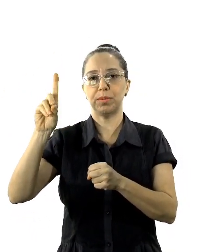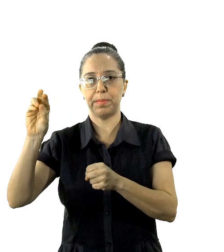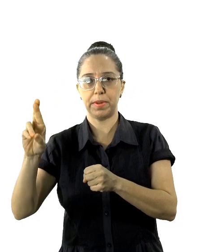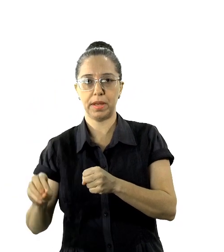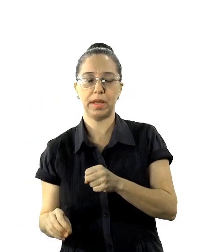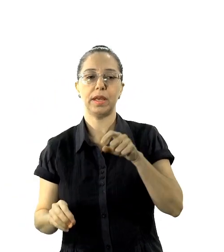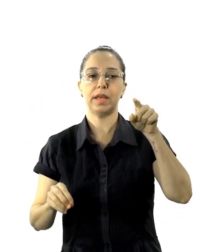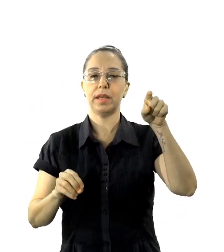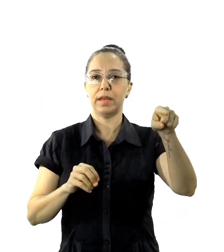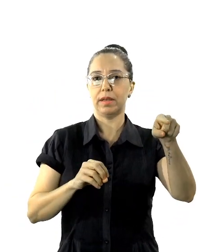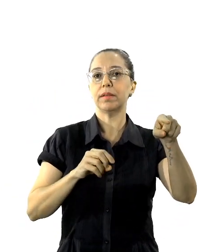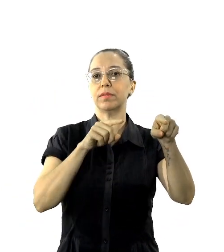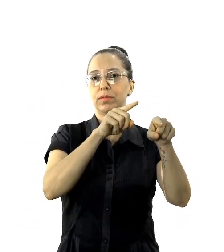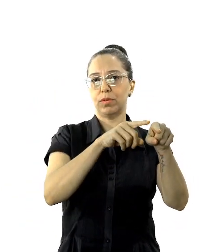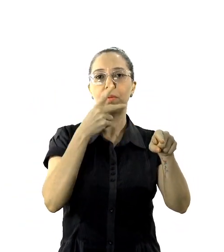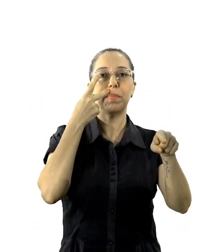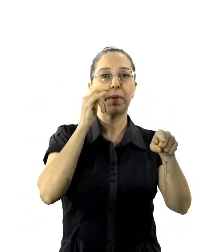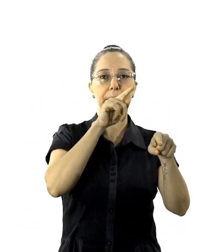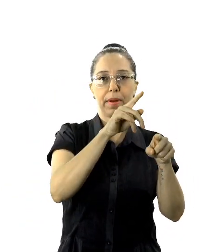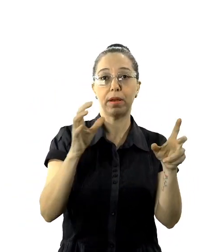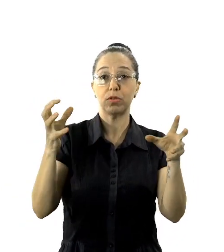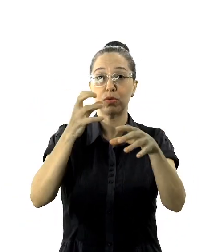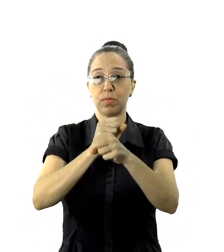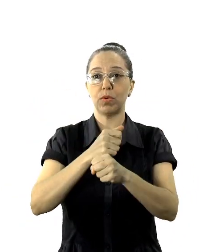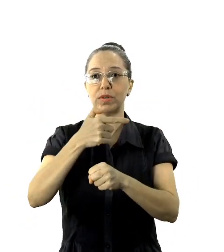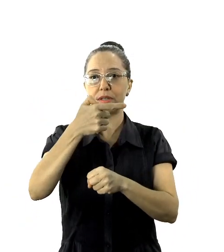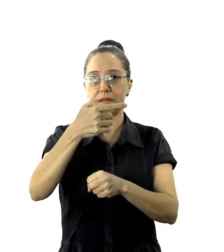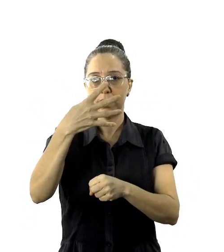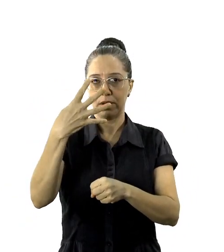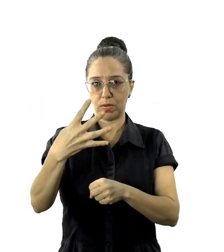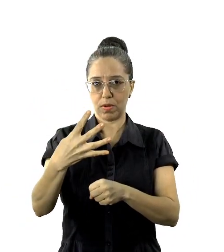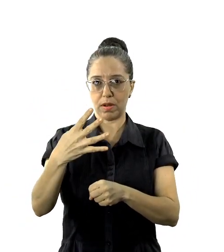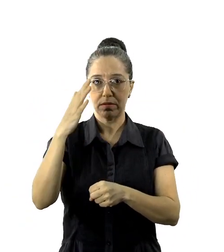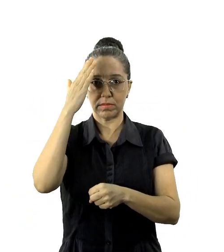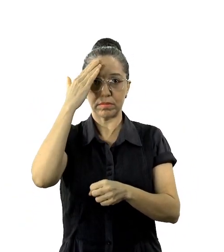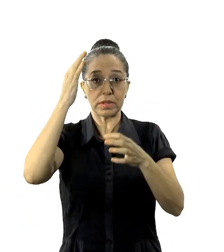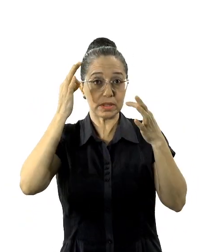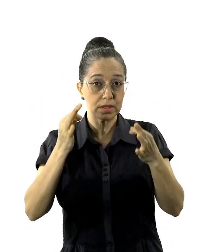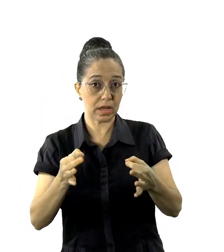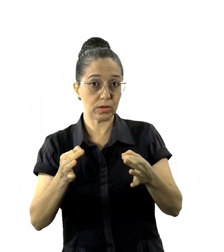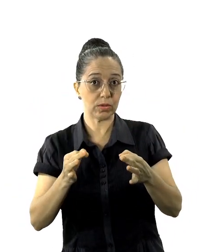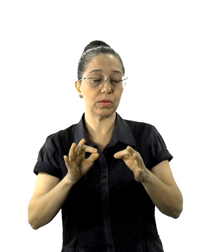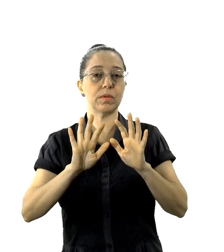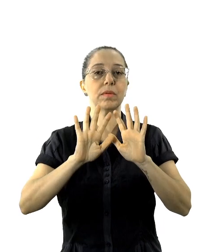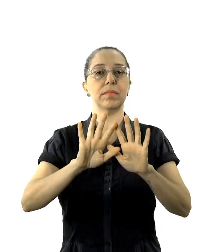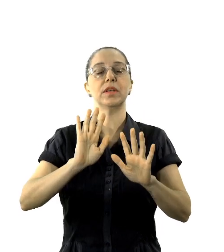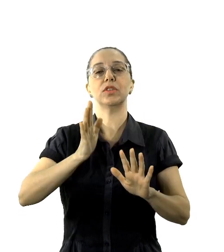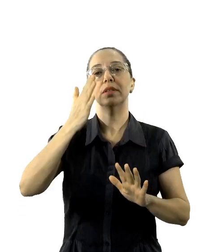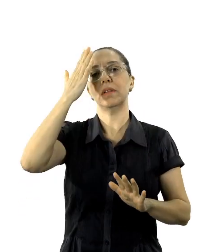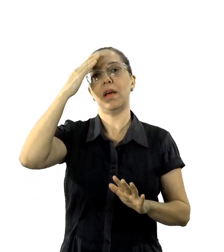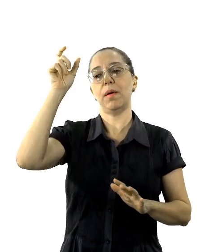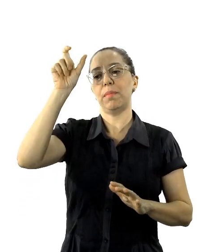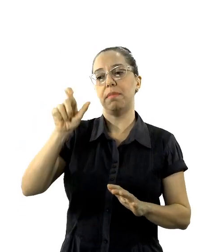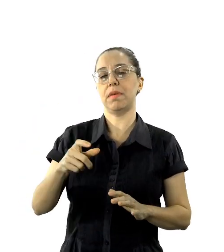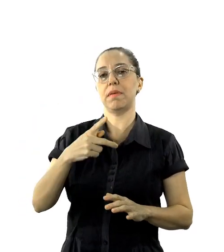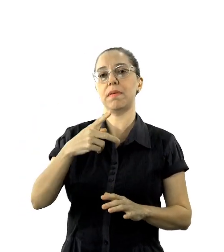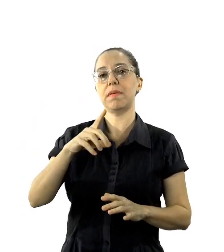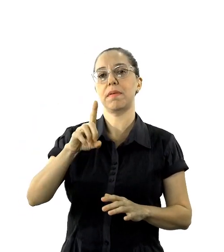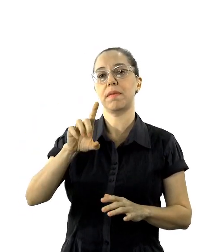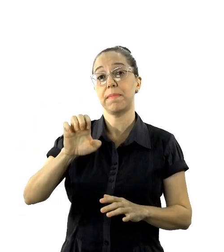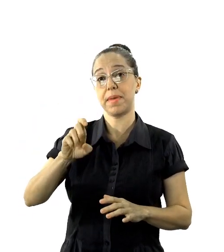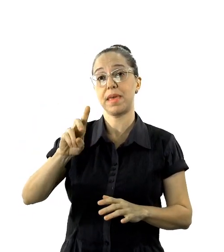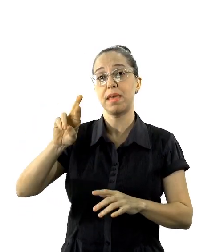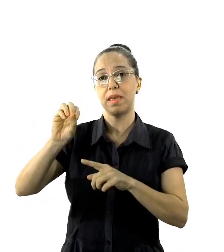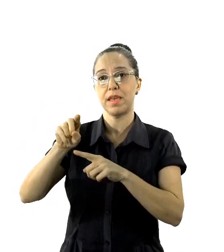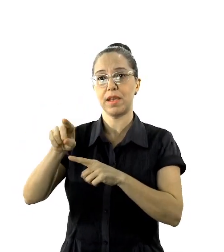lembra? Juntamos, deu 74. Nós sabemos que Pedro tem 18 anos. Então, a idade